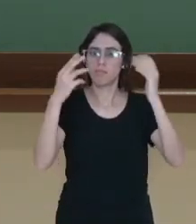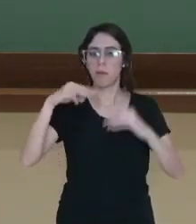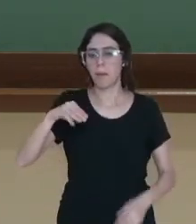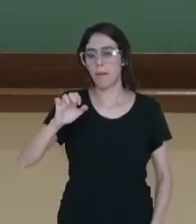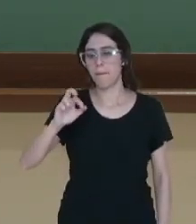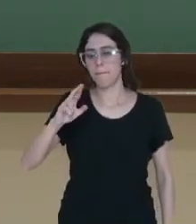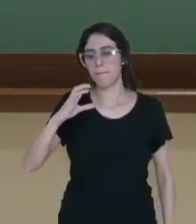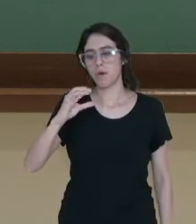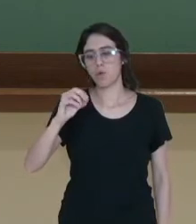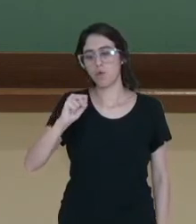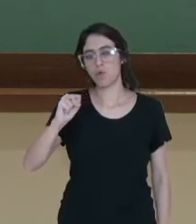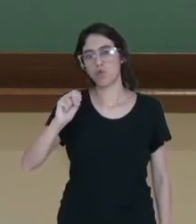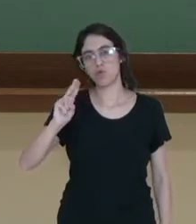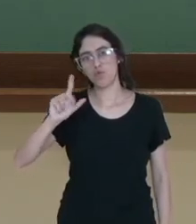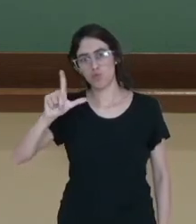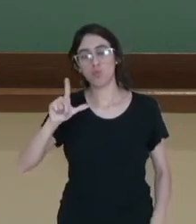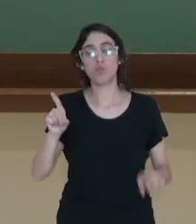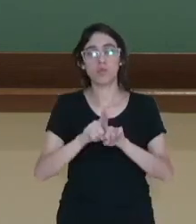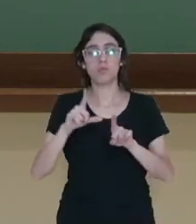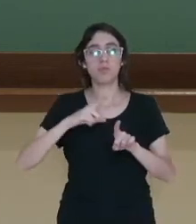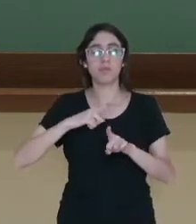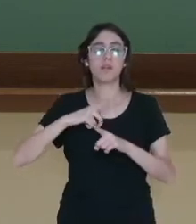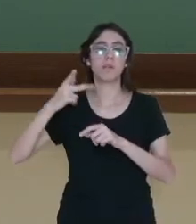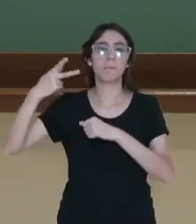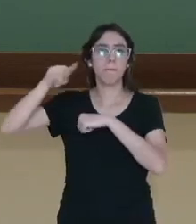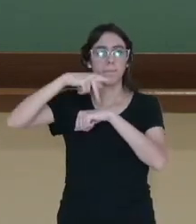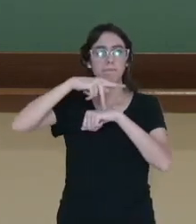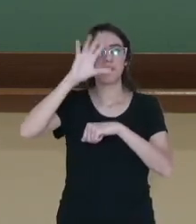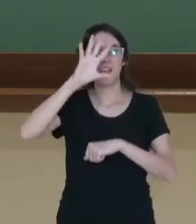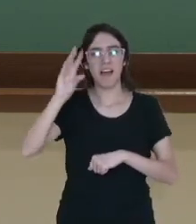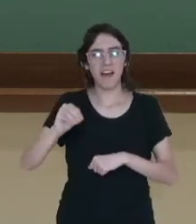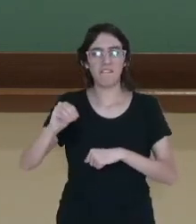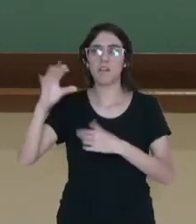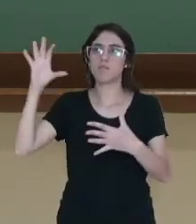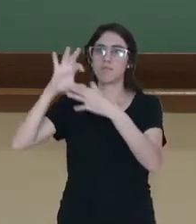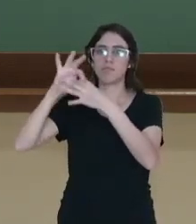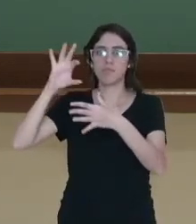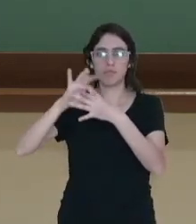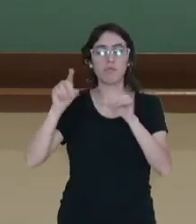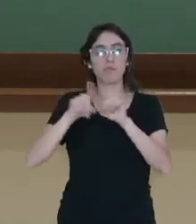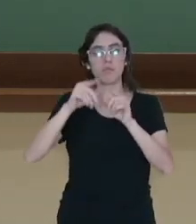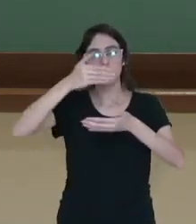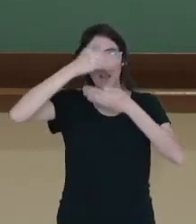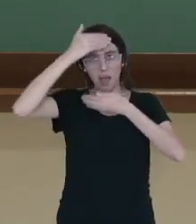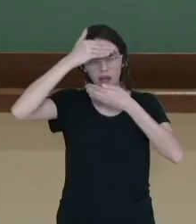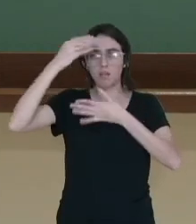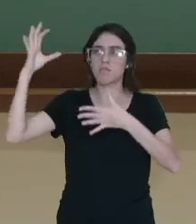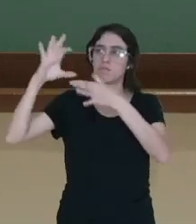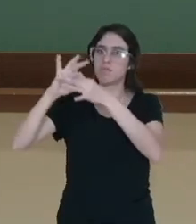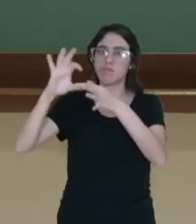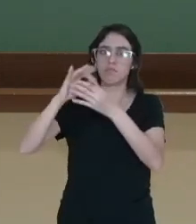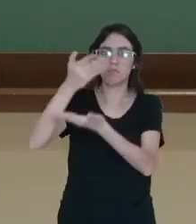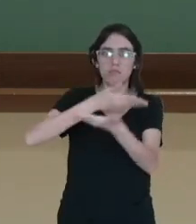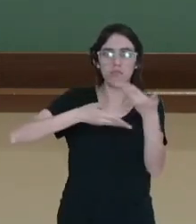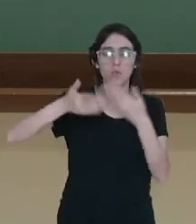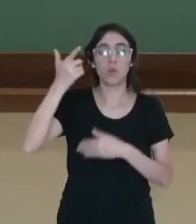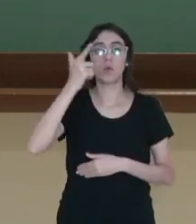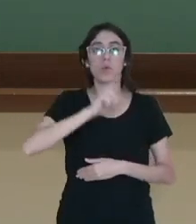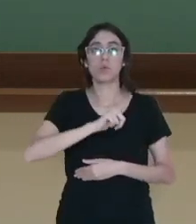BRIC, parceiros comerciais entre os países africanos e países árabes, o que contribuiu para o aumento